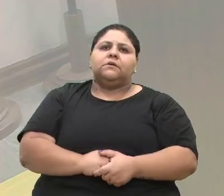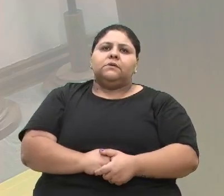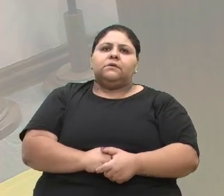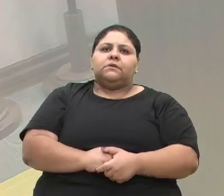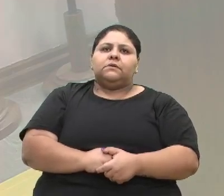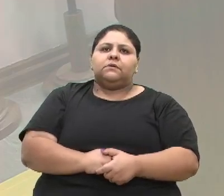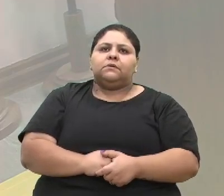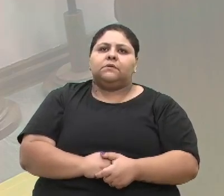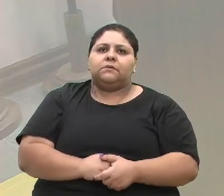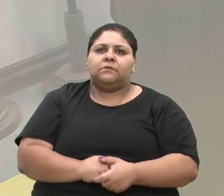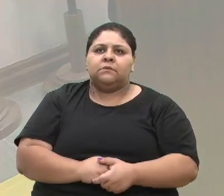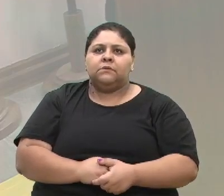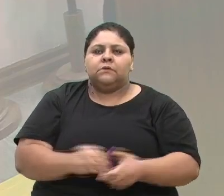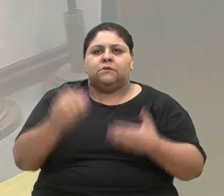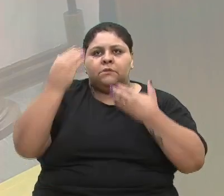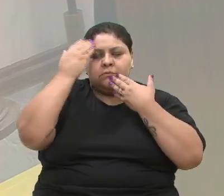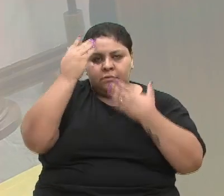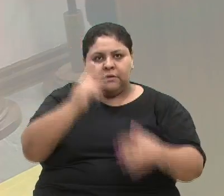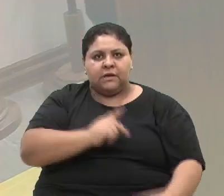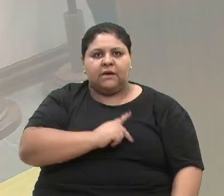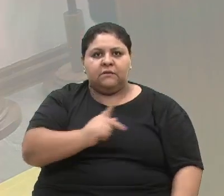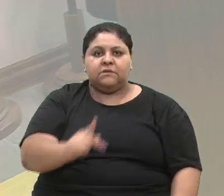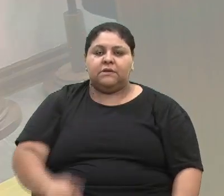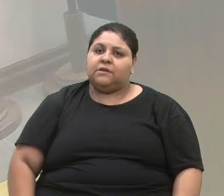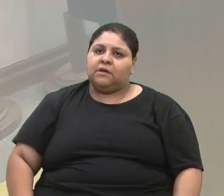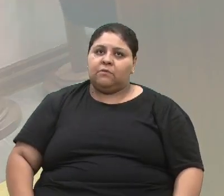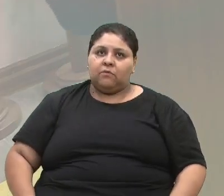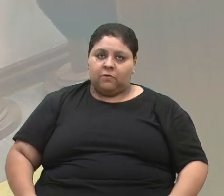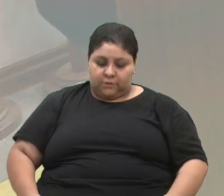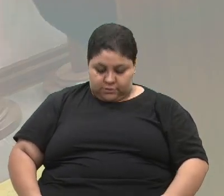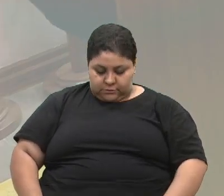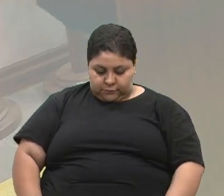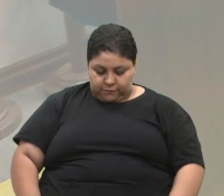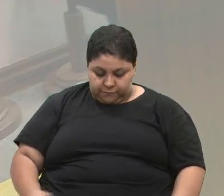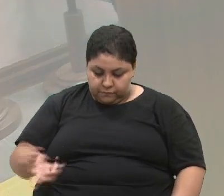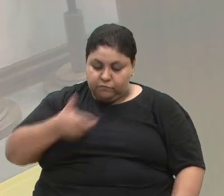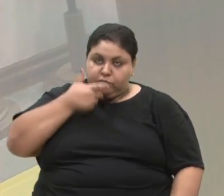Beleza. Obrigado, senhora presidente. Em declaração de líder, bancada